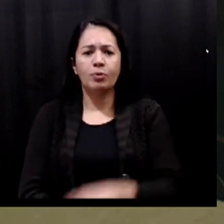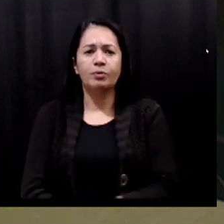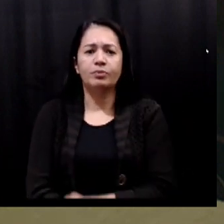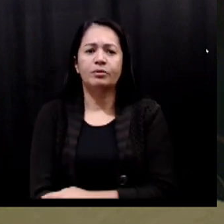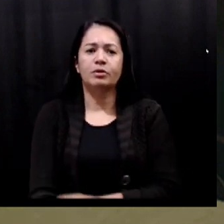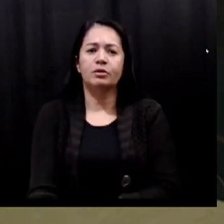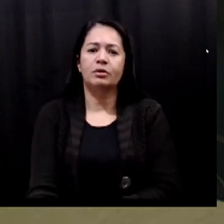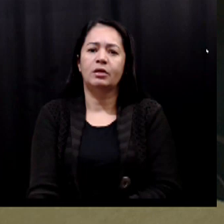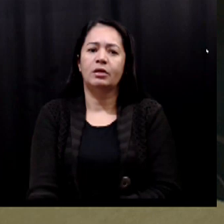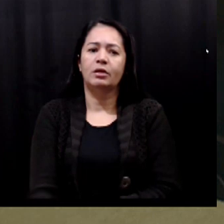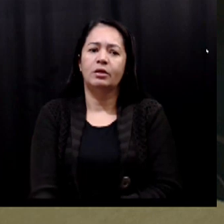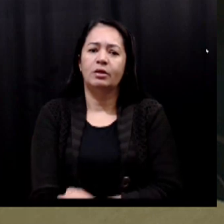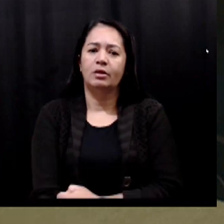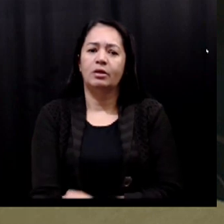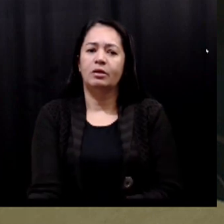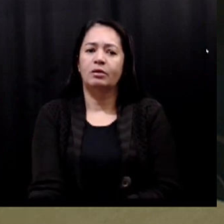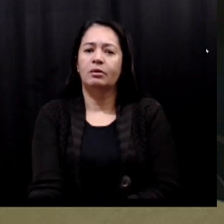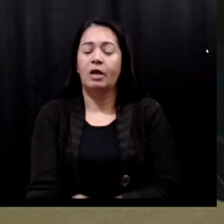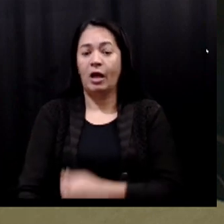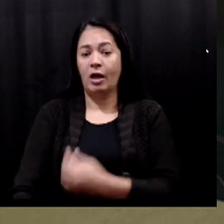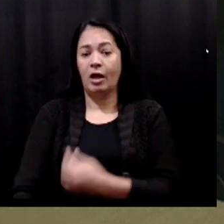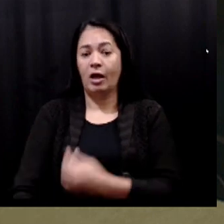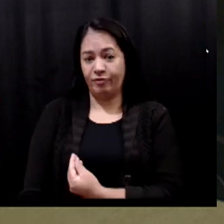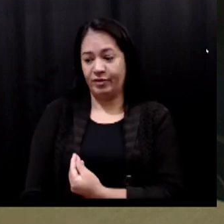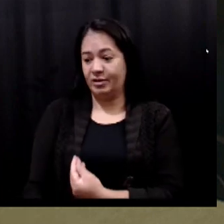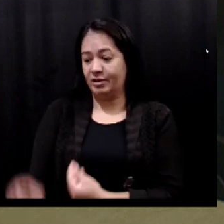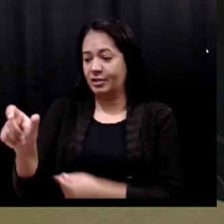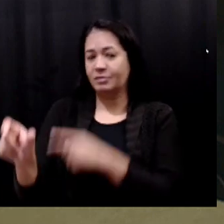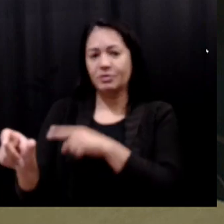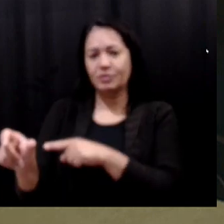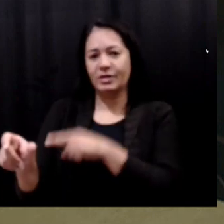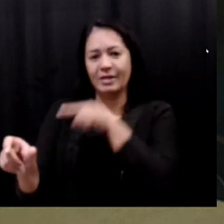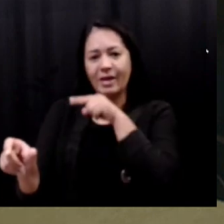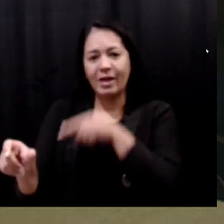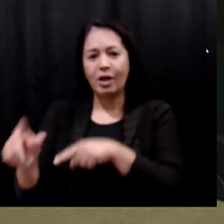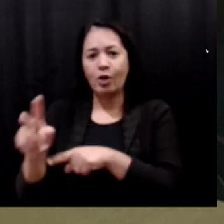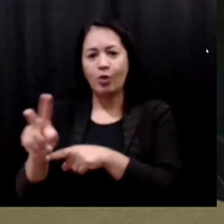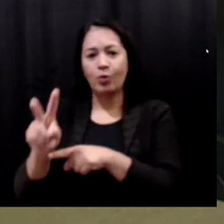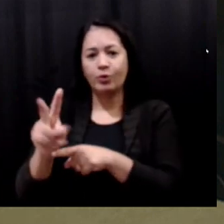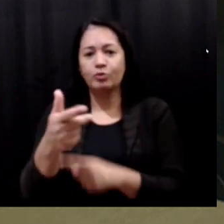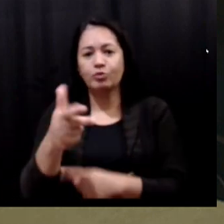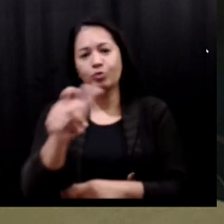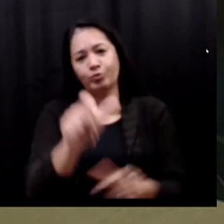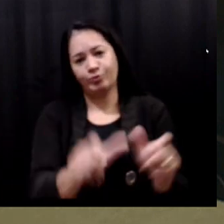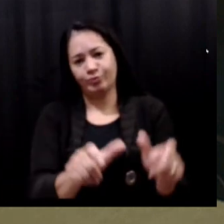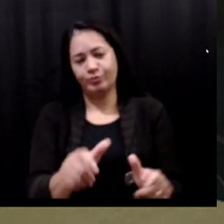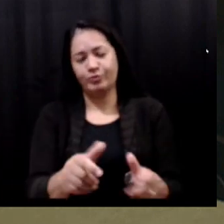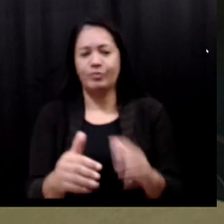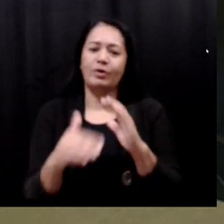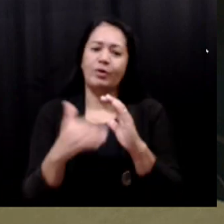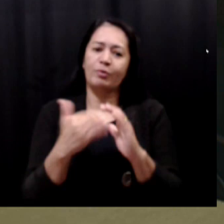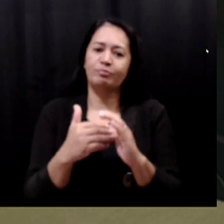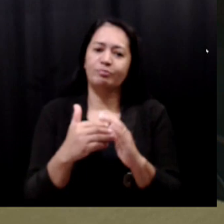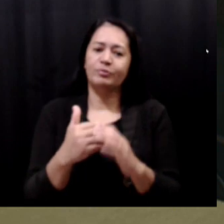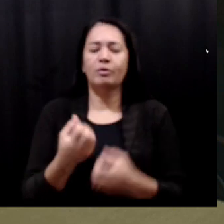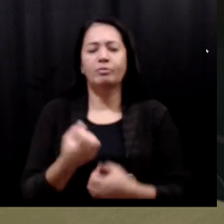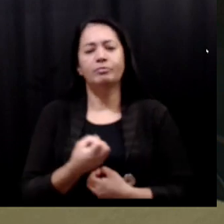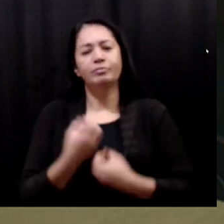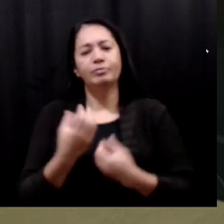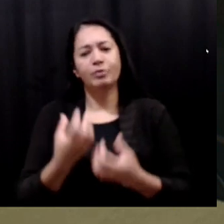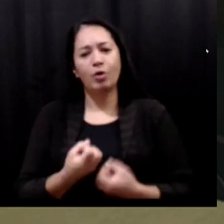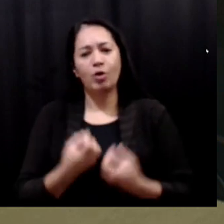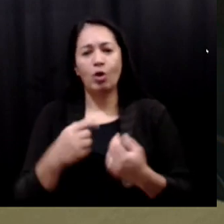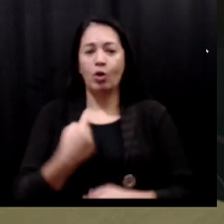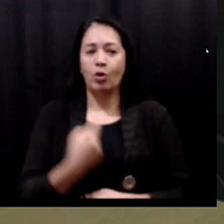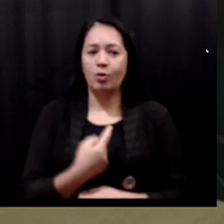de quem cuida? Então, manda para a gente a sua mensagem, envia para a gente o seu depoimento, né? Nós estamos com o WhatsApp na